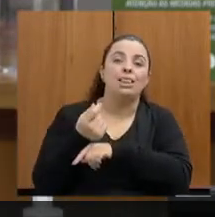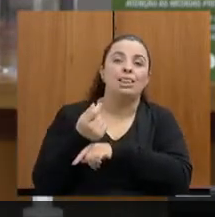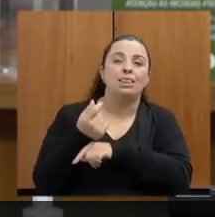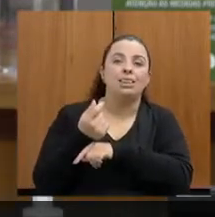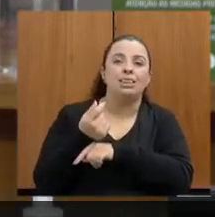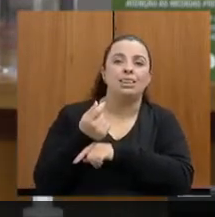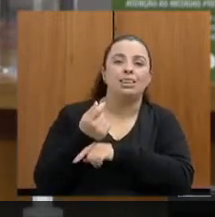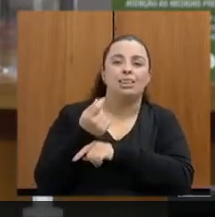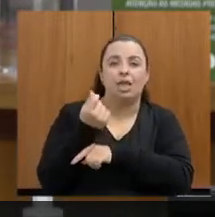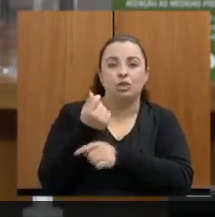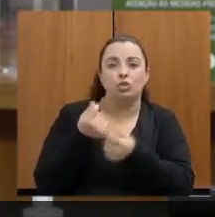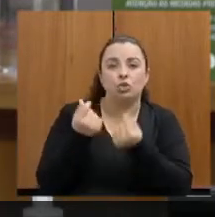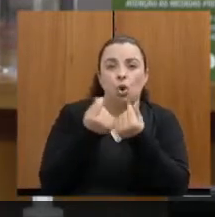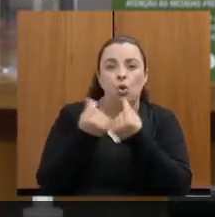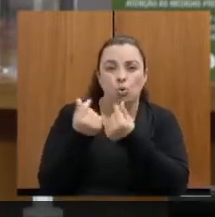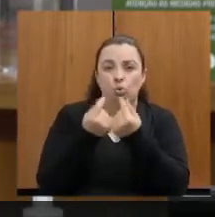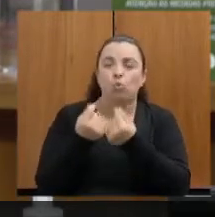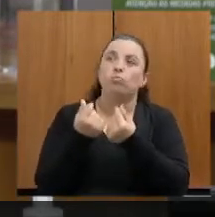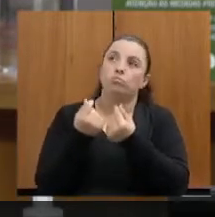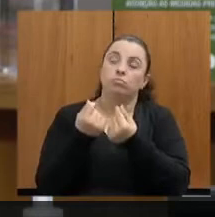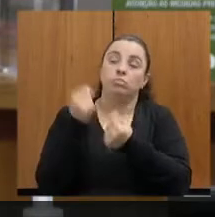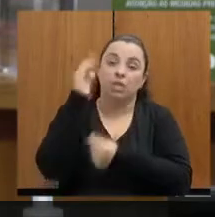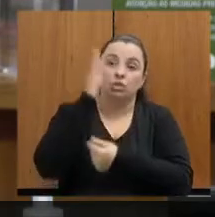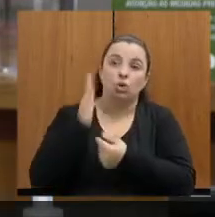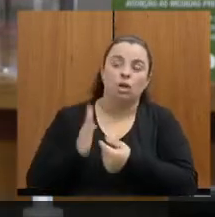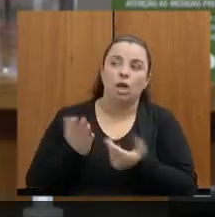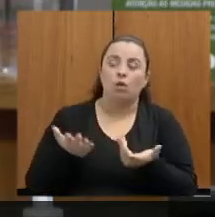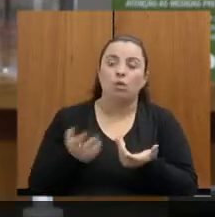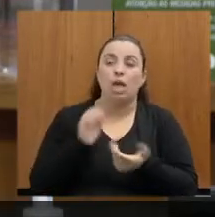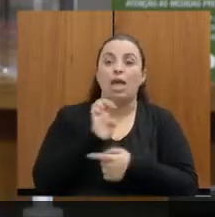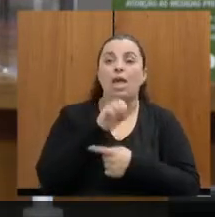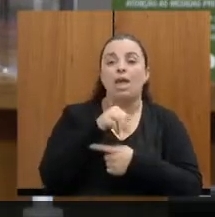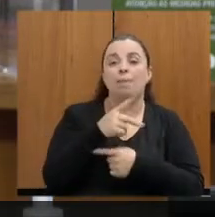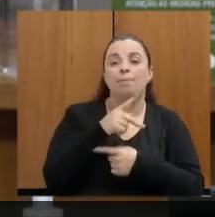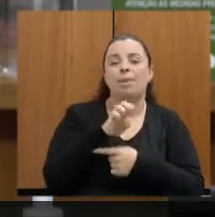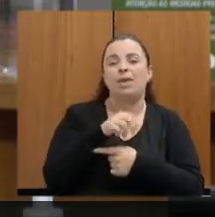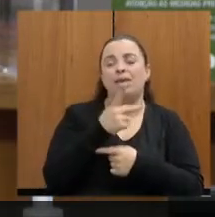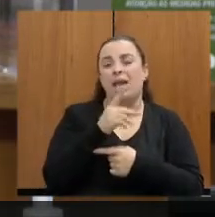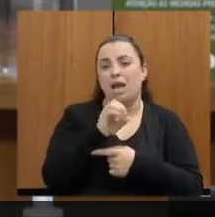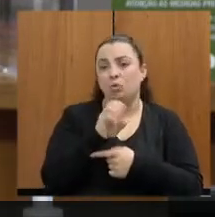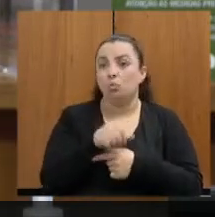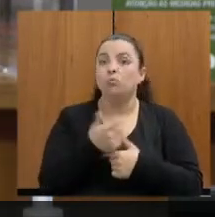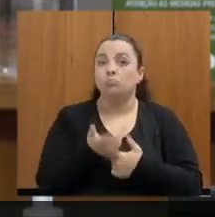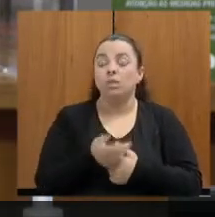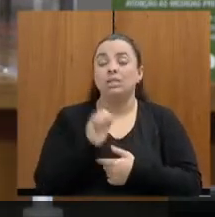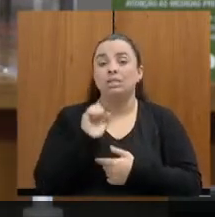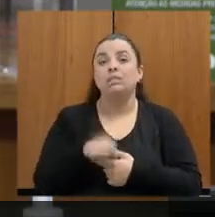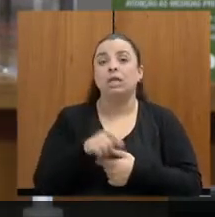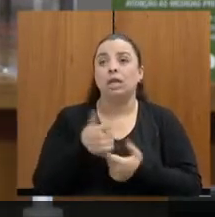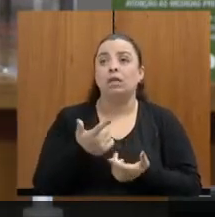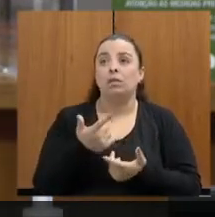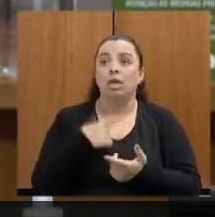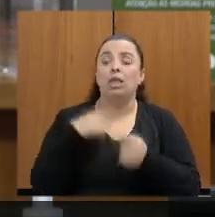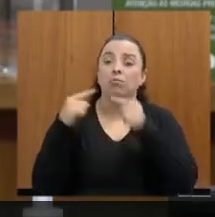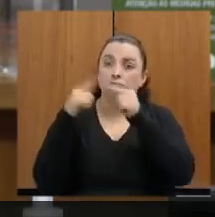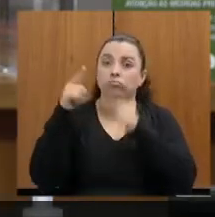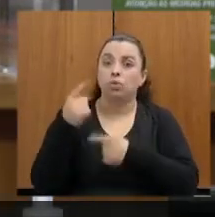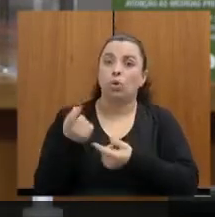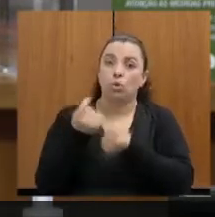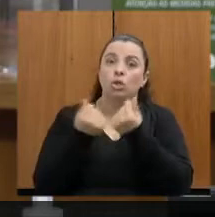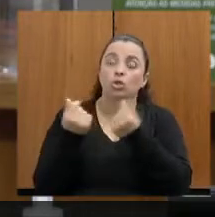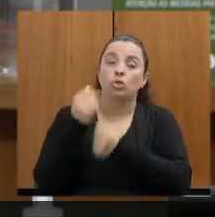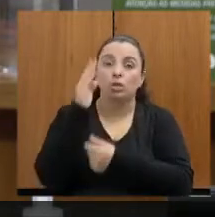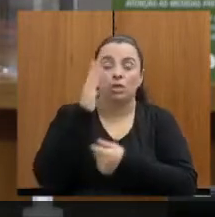empenhado foi foi realizado em qualquer um dos governos pela primeira vez na história de Minas Gerais o fina eu